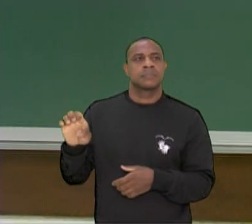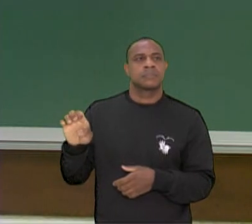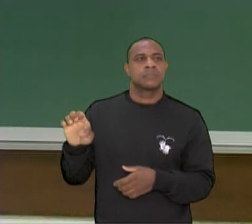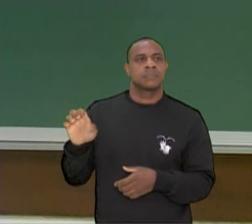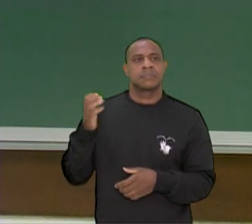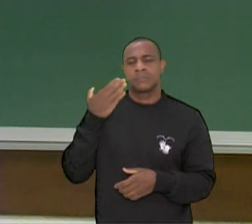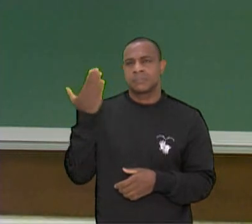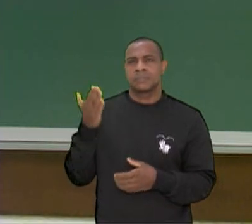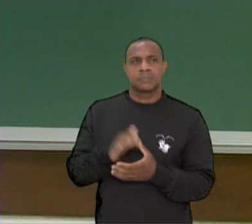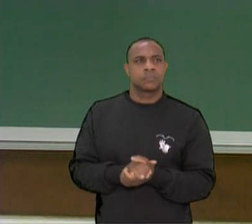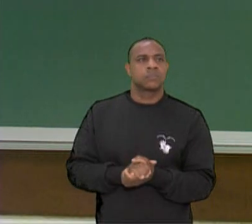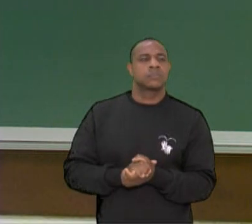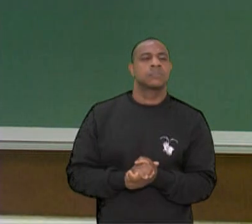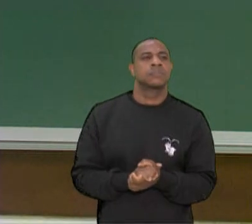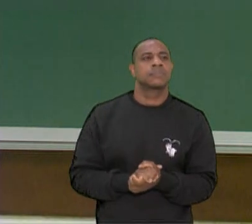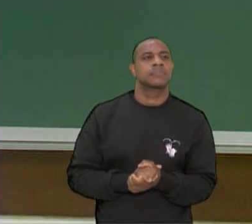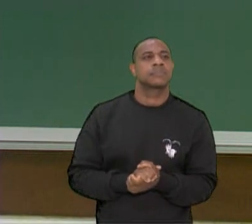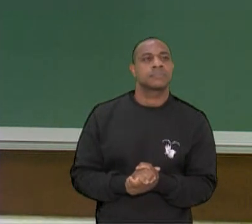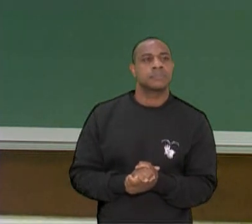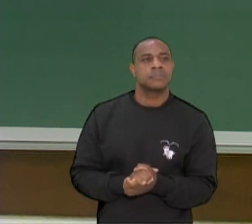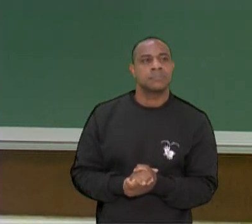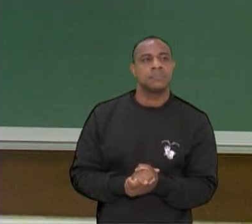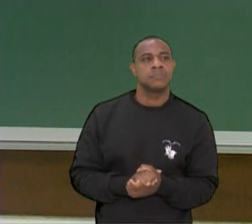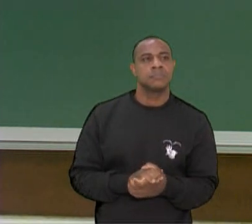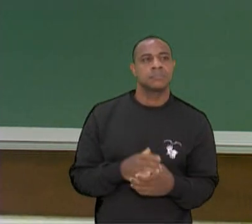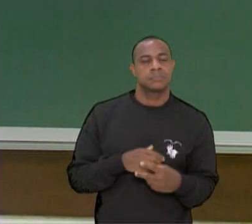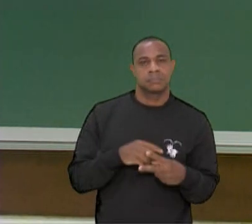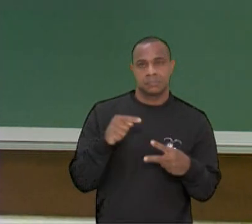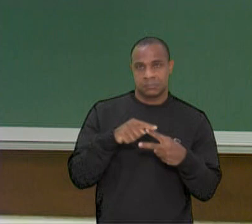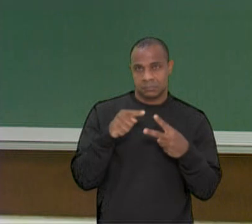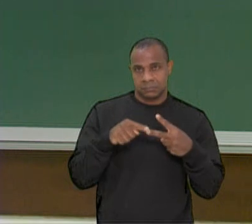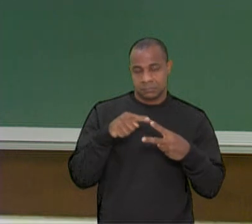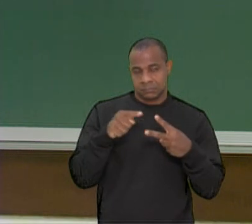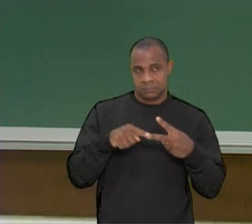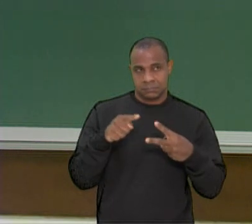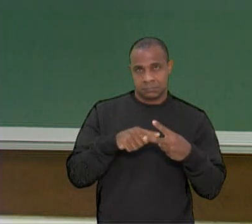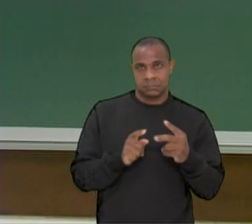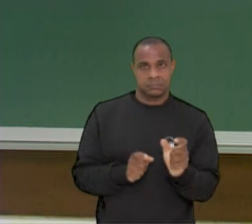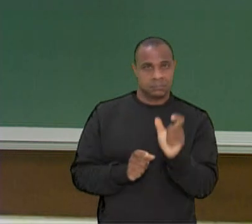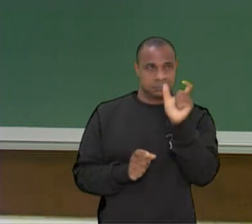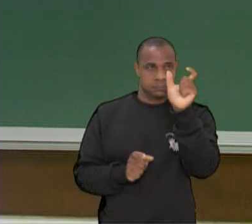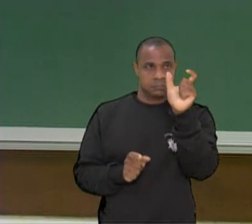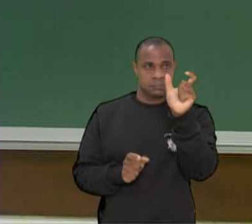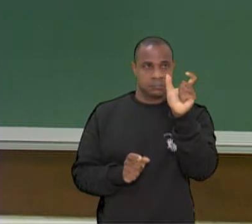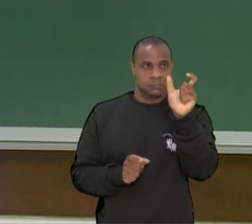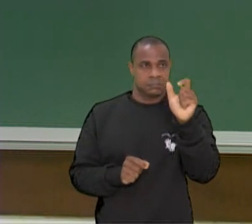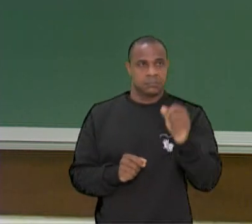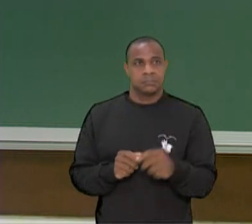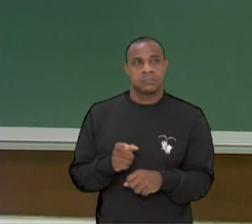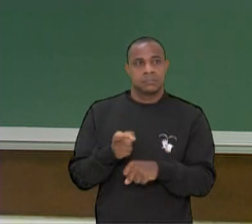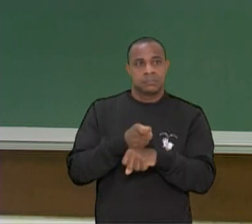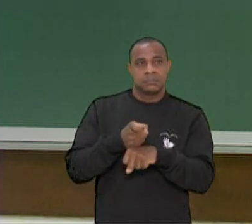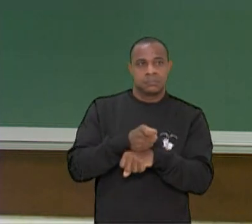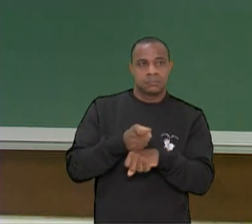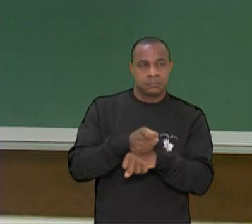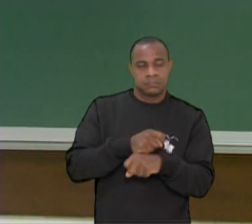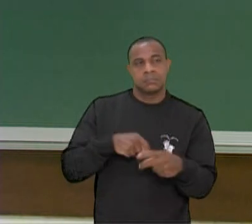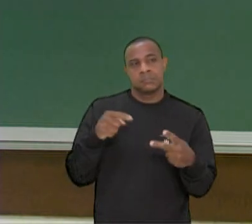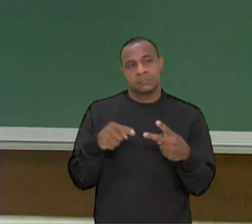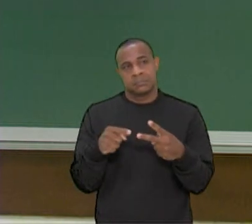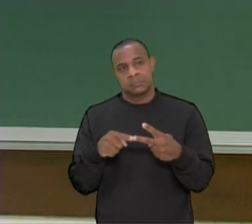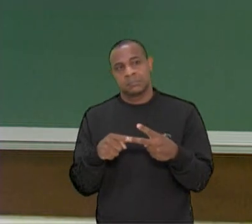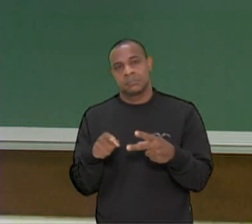ali, então vamos aprofundar o conhecimento aqui. Temos 2 casos da palavra bastante. ora ela é advérbio e ora ela